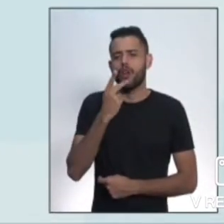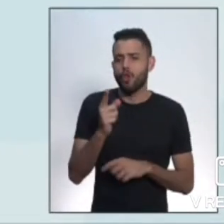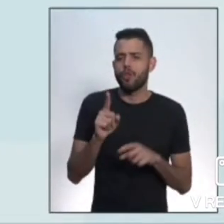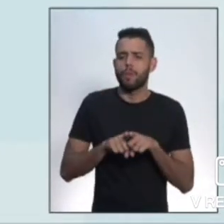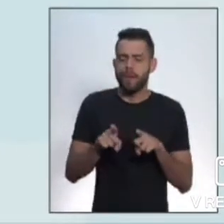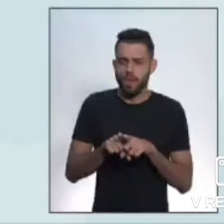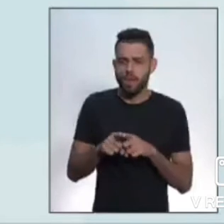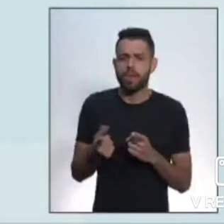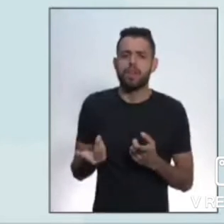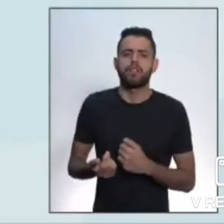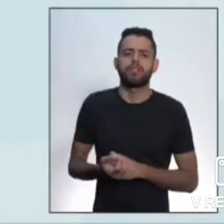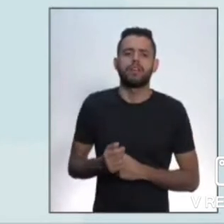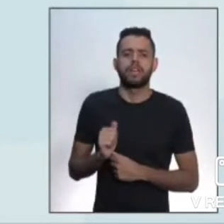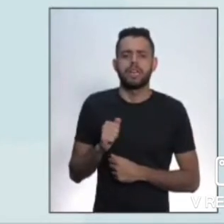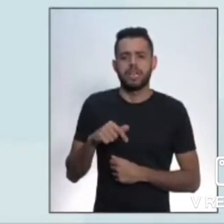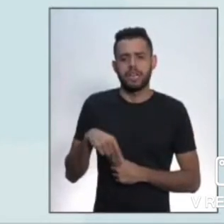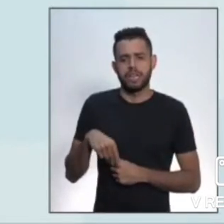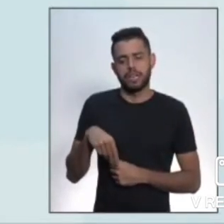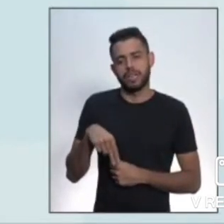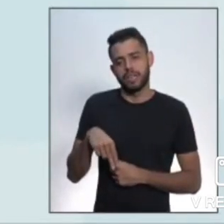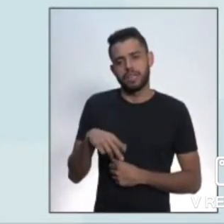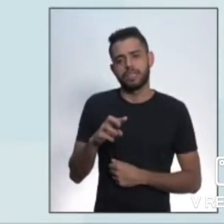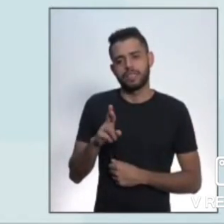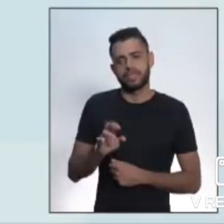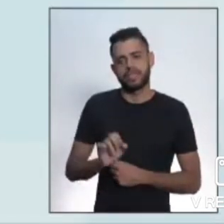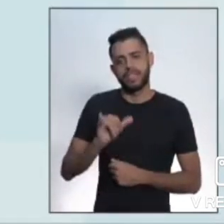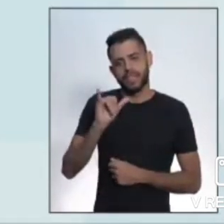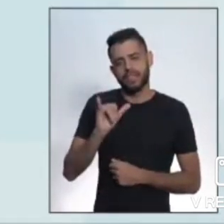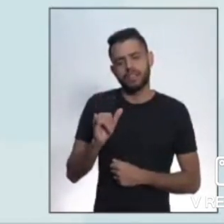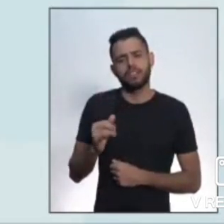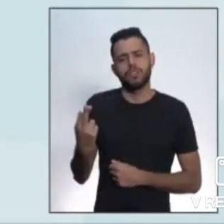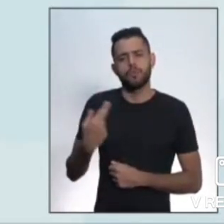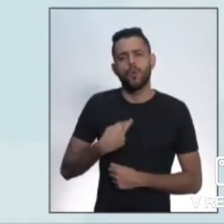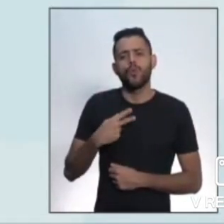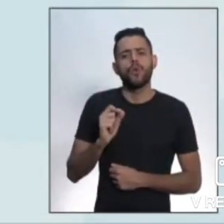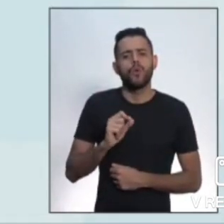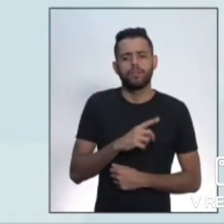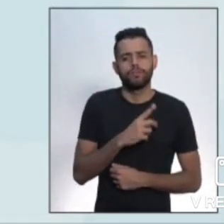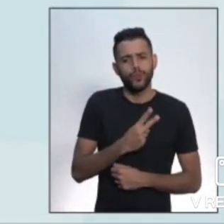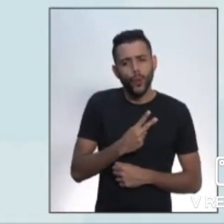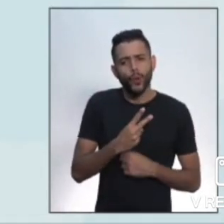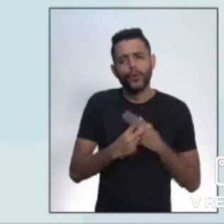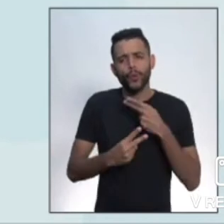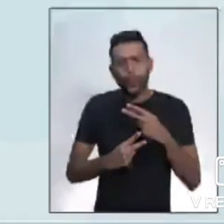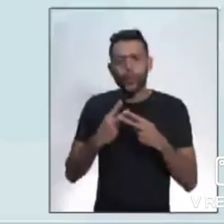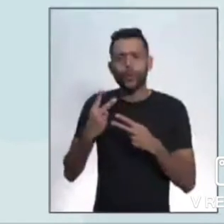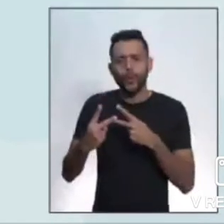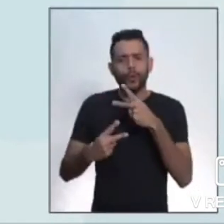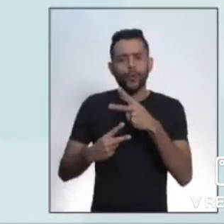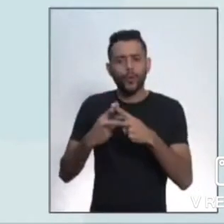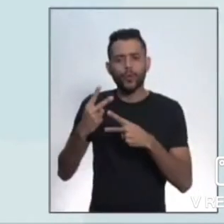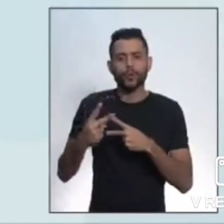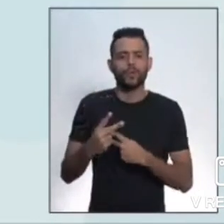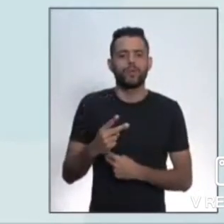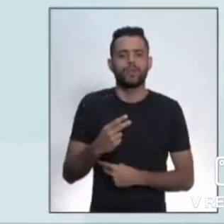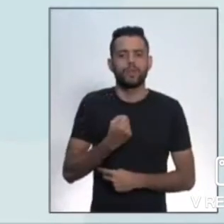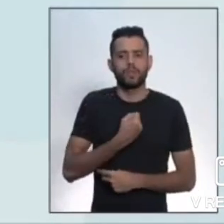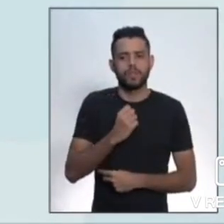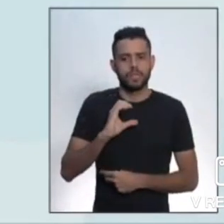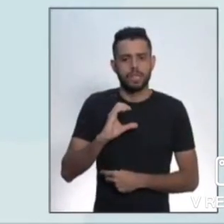Teve o Andrei, disse que é de 2 em 2. O item C, o Carlos, falou